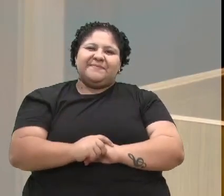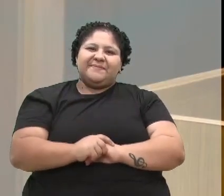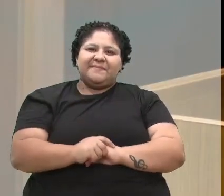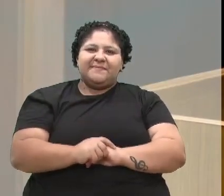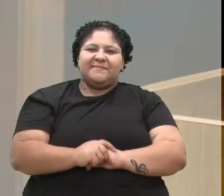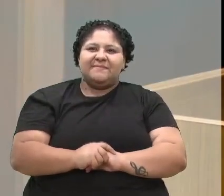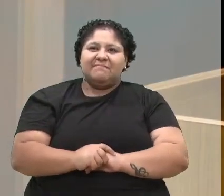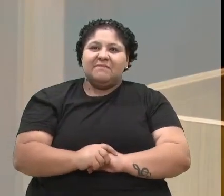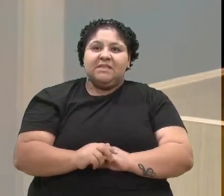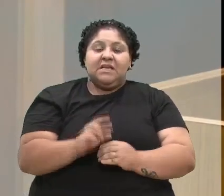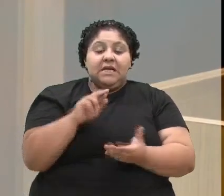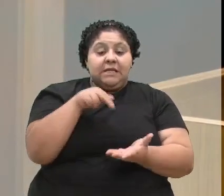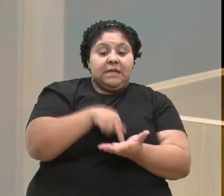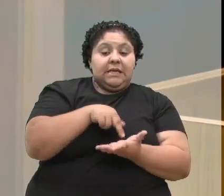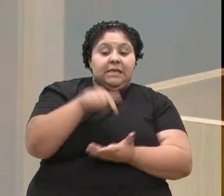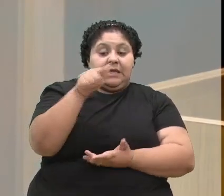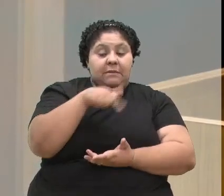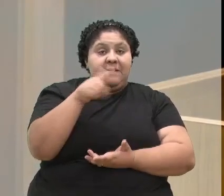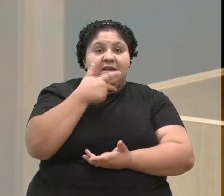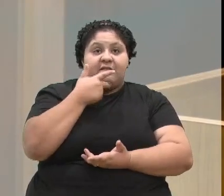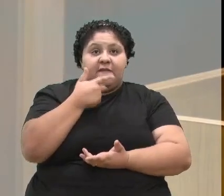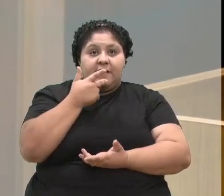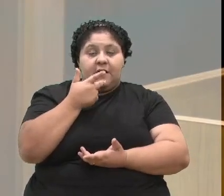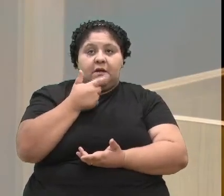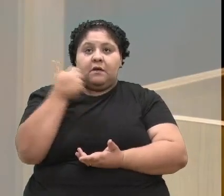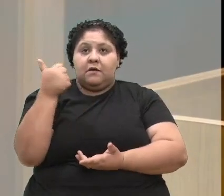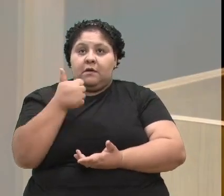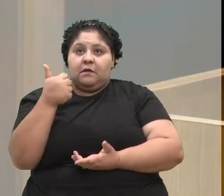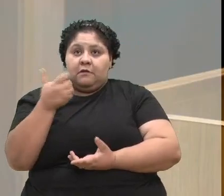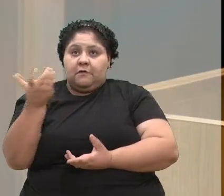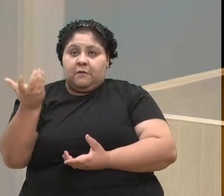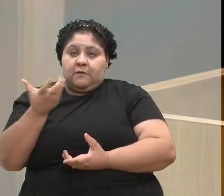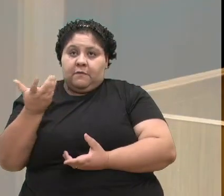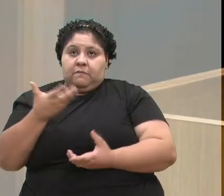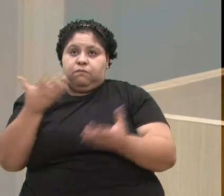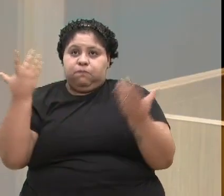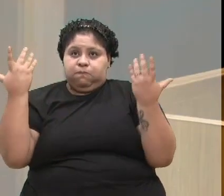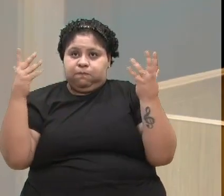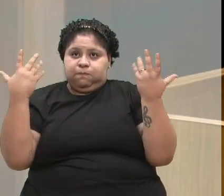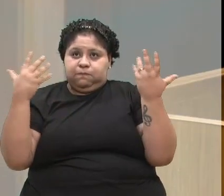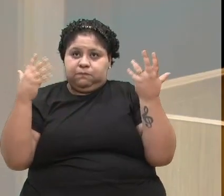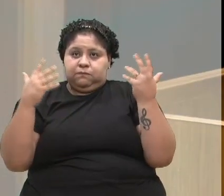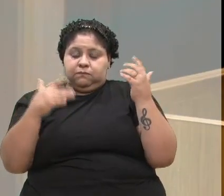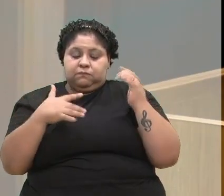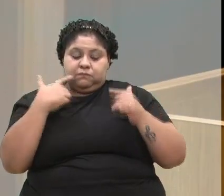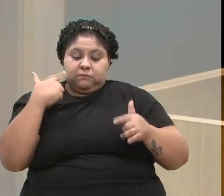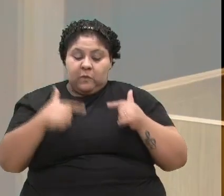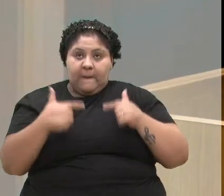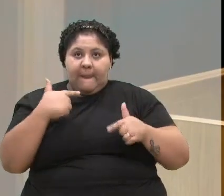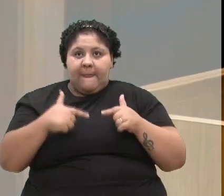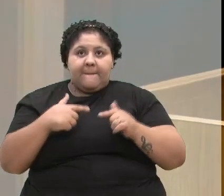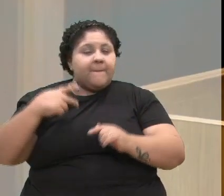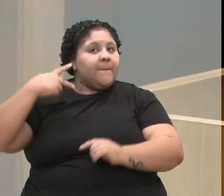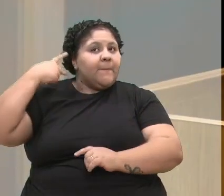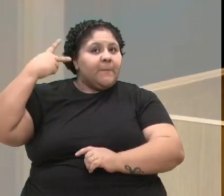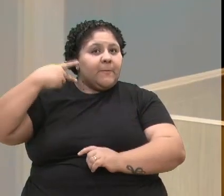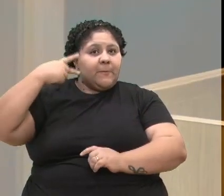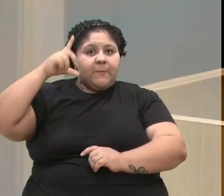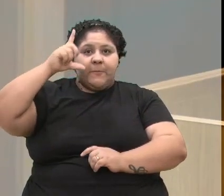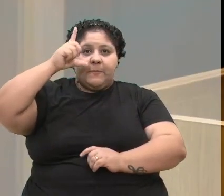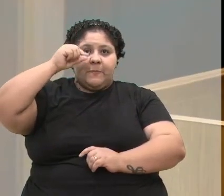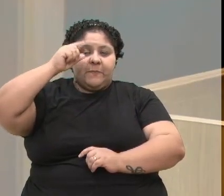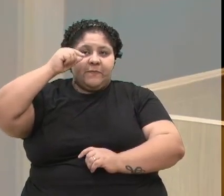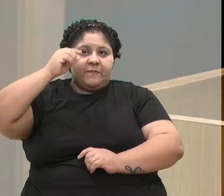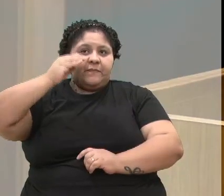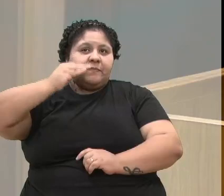Na realidade, a minha fala de hoje, primeiro eu queria parabenizar o trabalho aí do vereador Schalco, o vereador